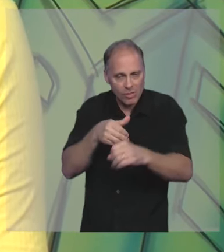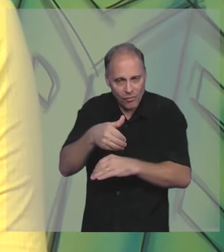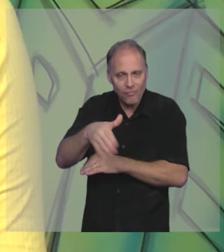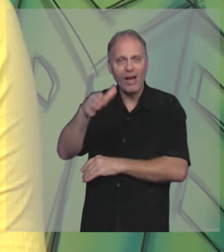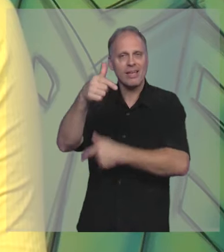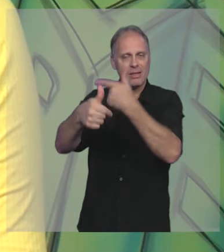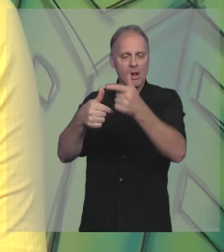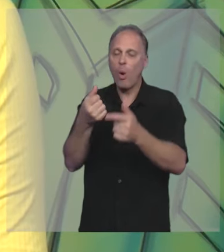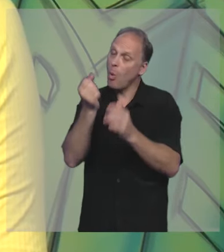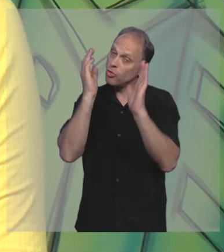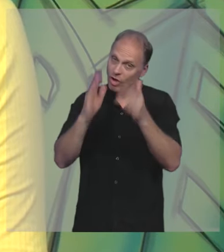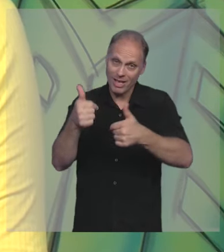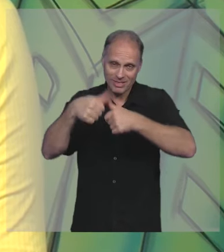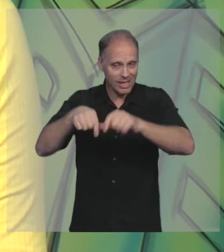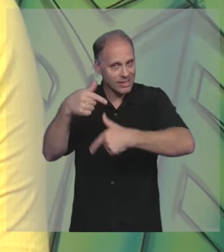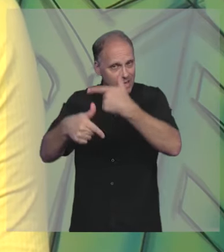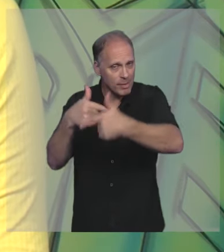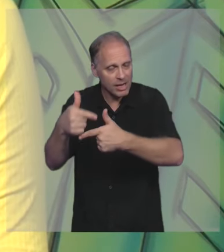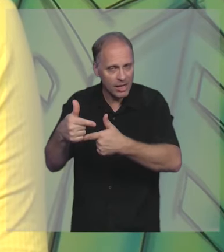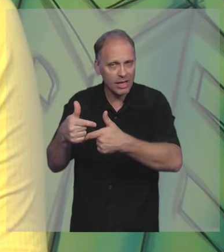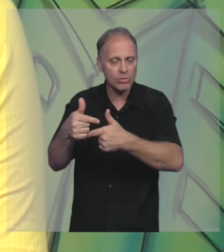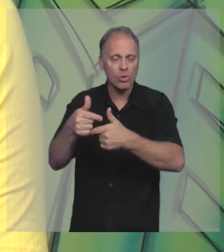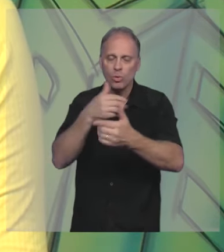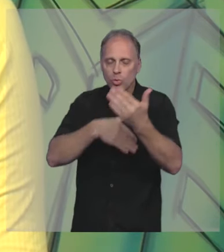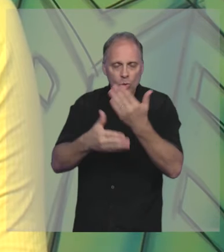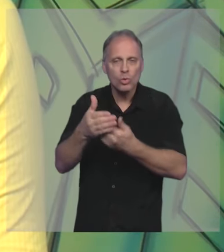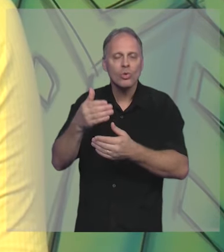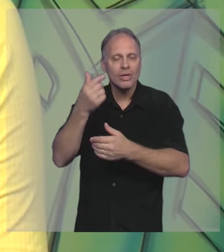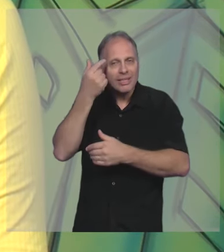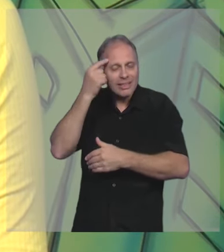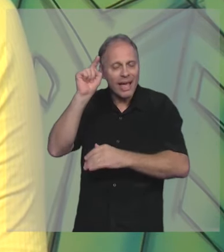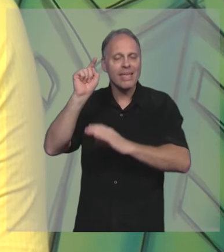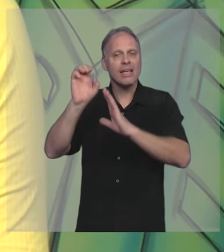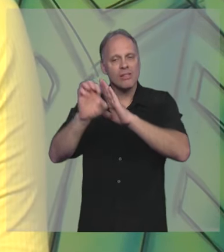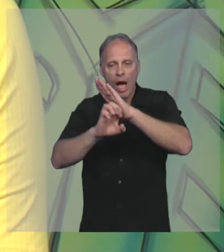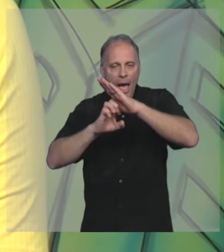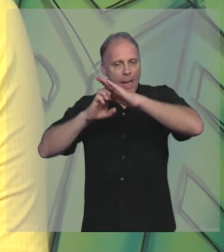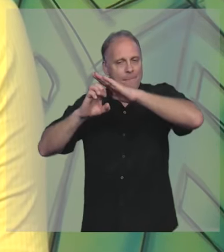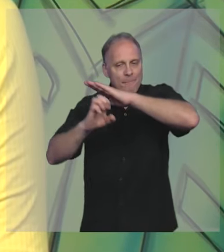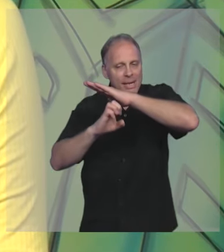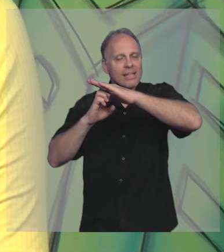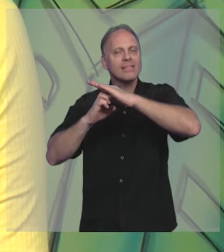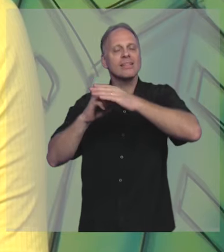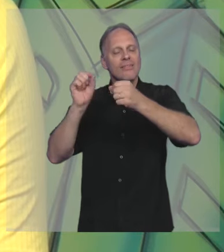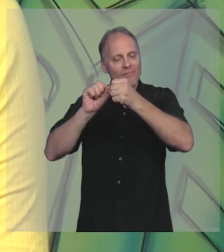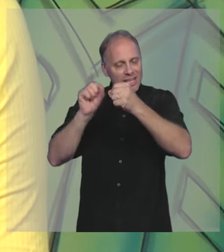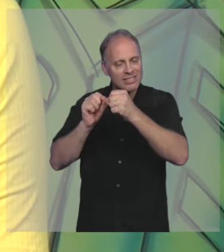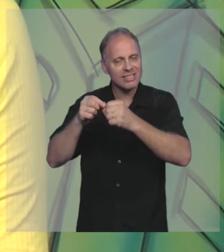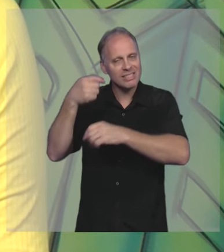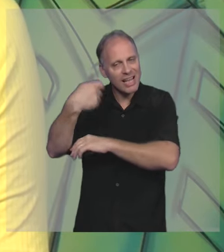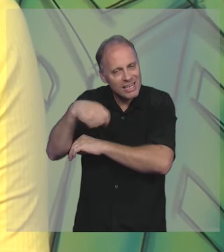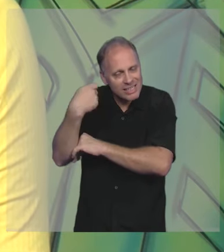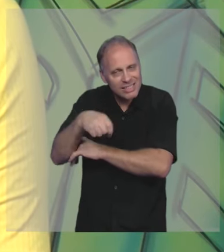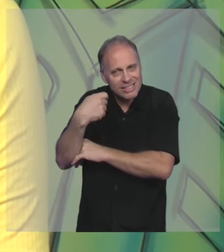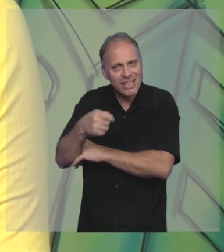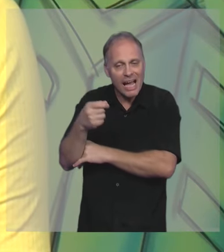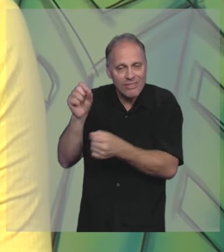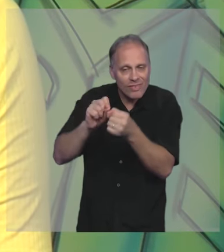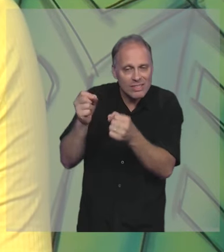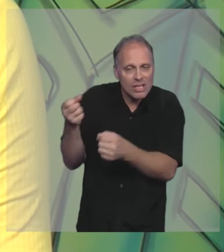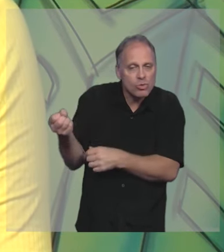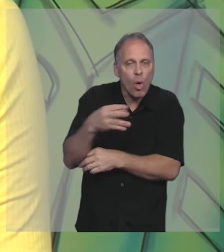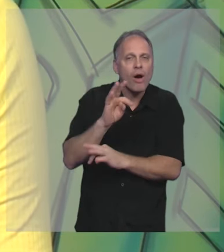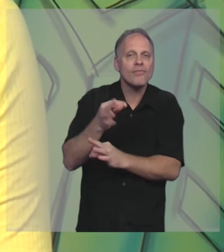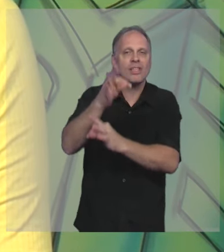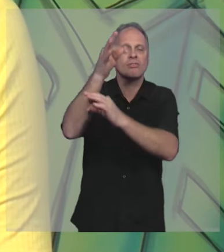ou muitas vezes já está no mercado, toda essa questão do empreendedorismo, da inovação, né, da necessidade de